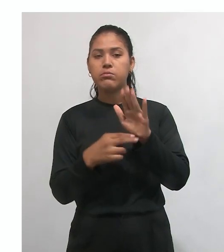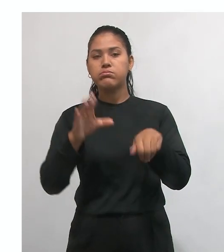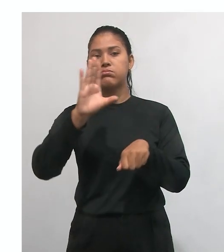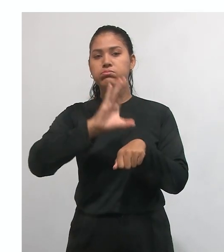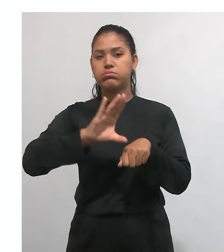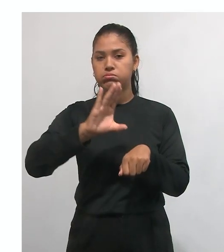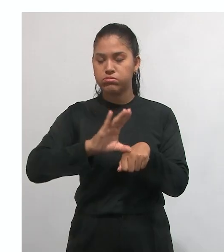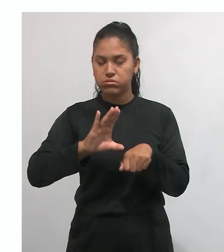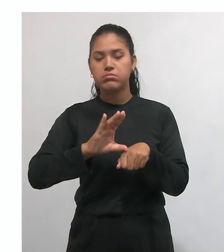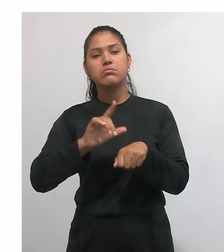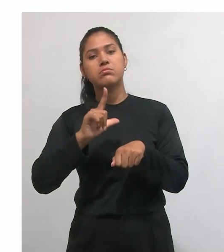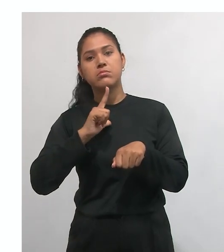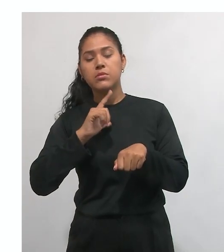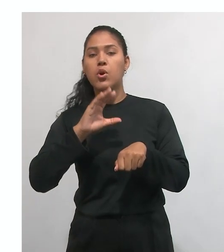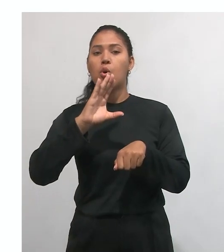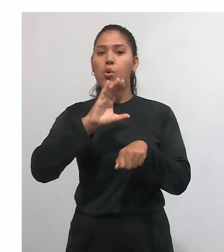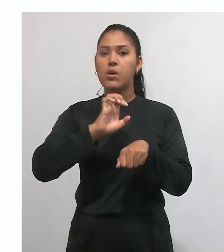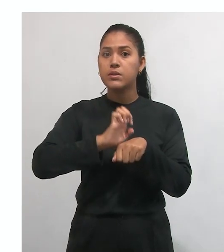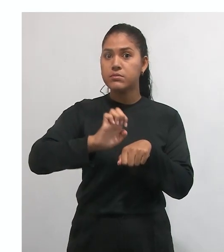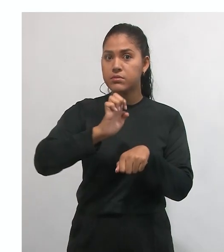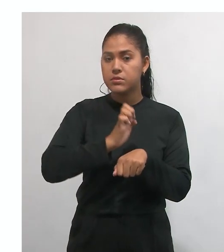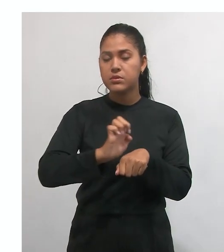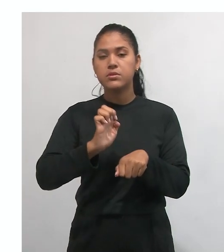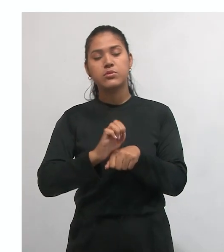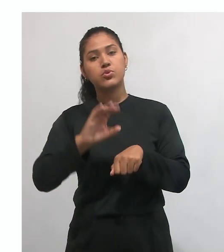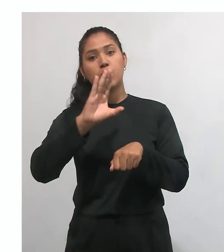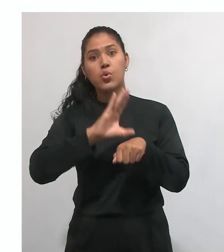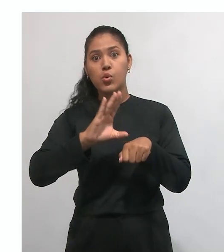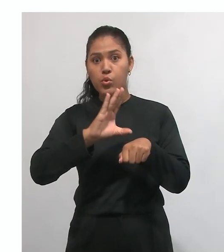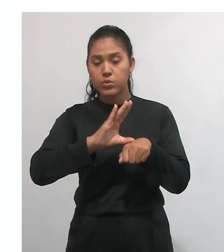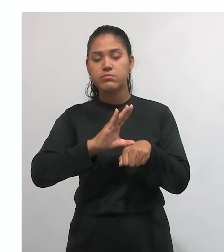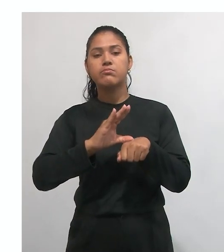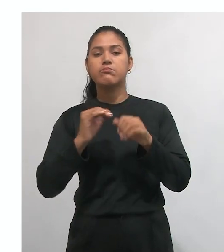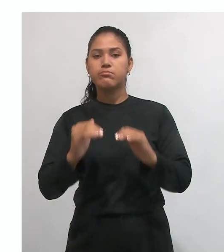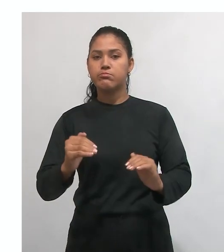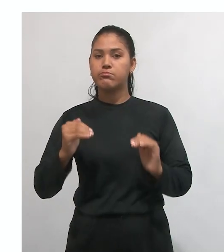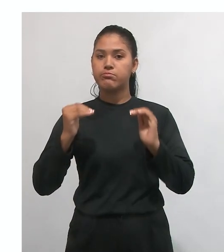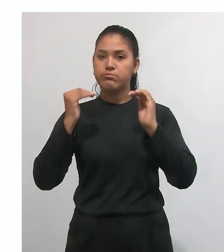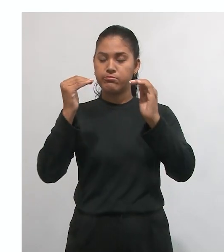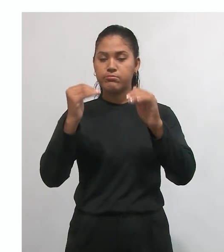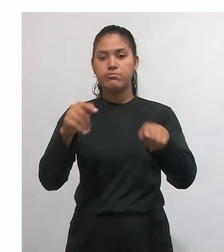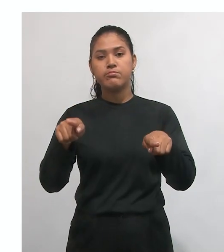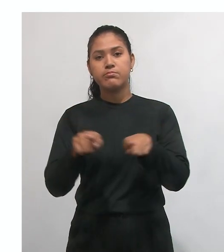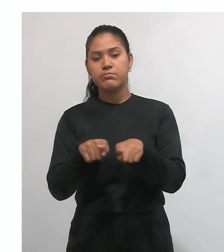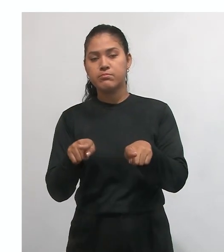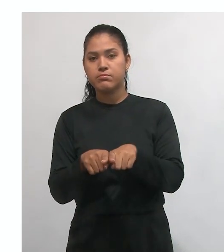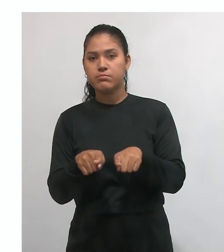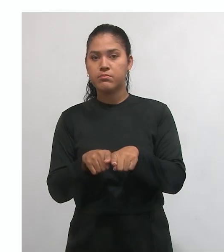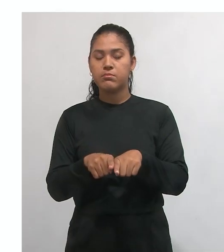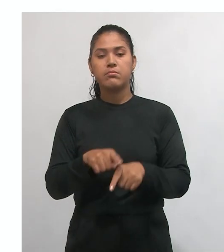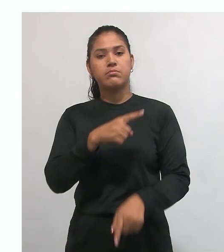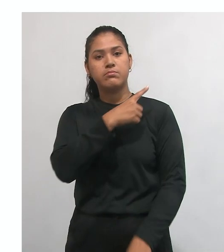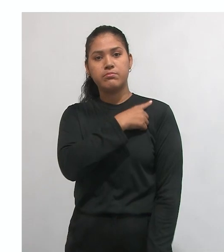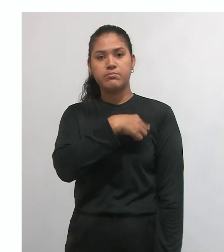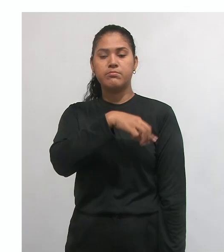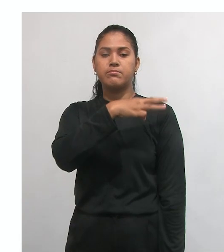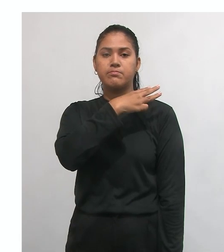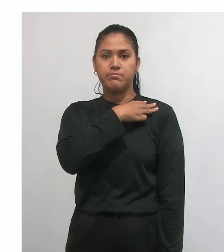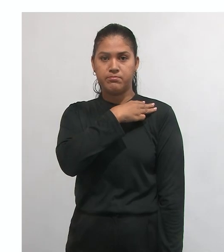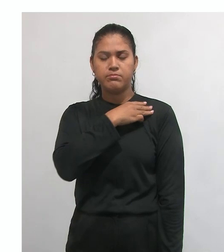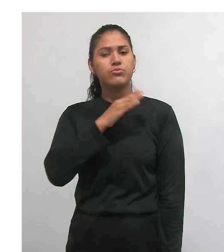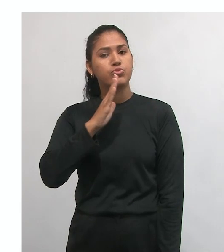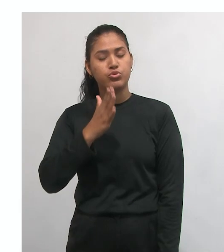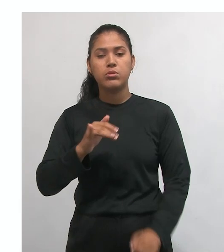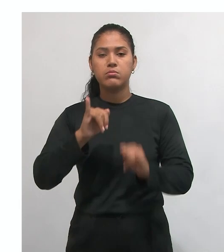dos cursos, sejam eles nível médio e os cursos de graduação. Essa resolução